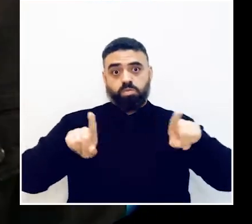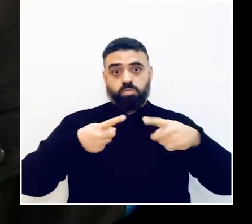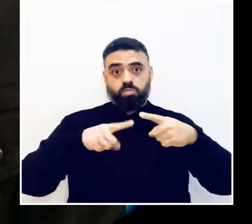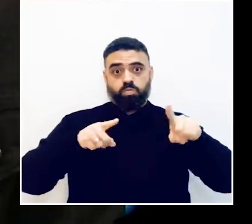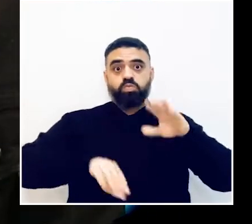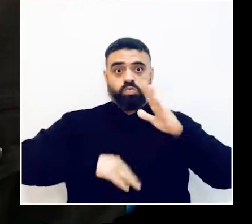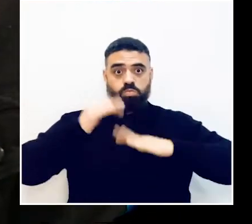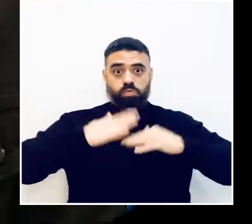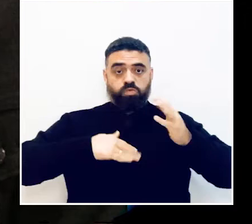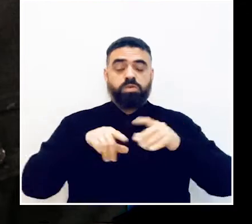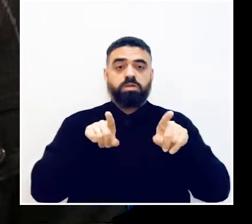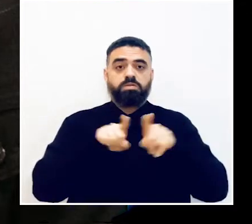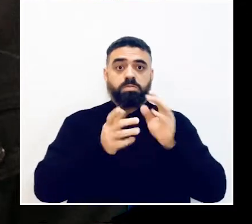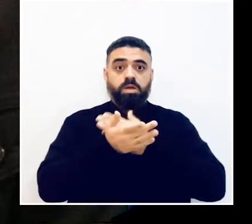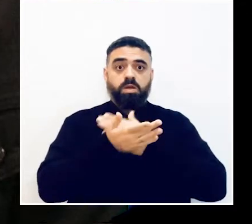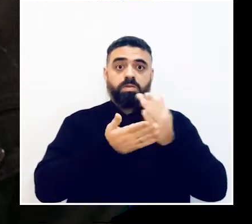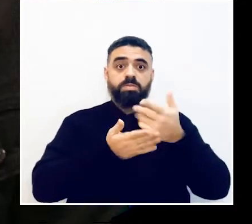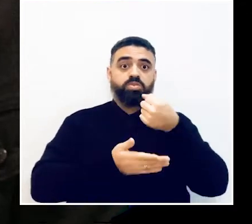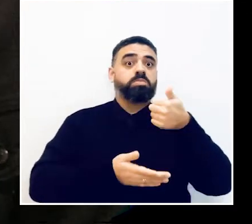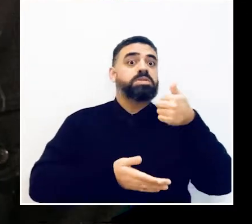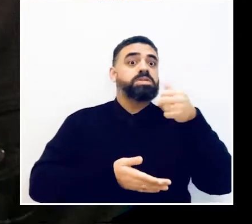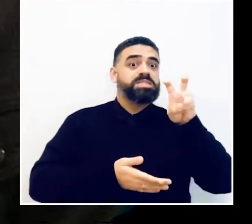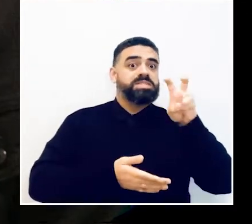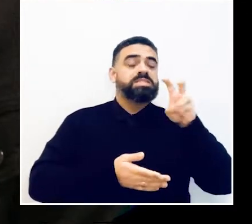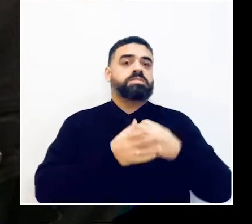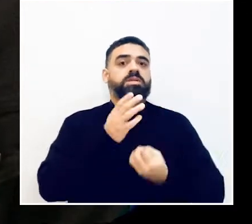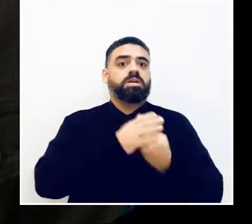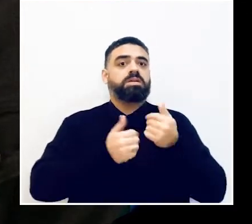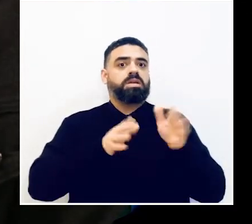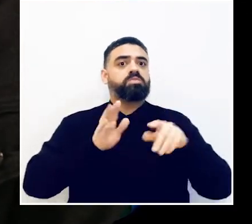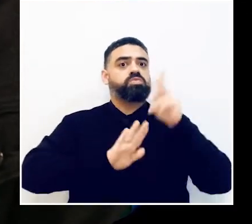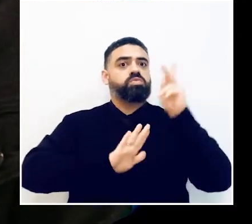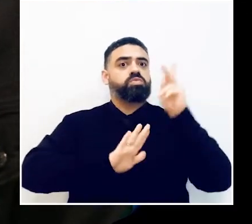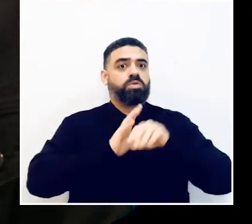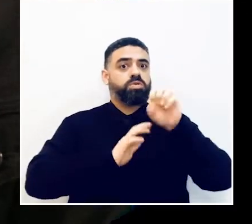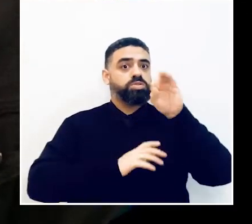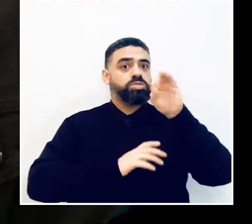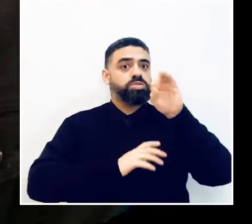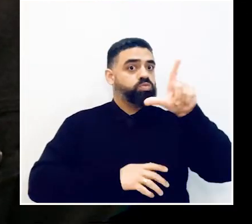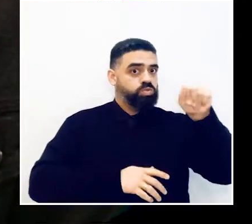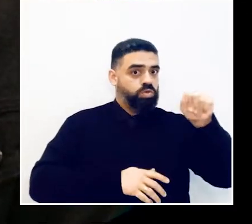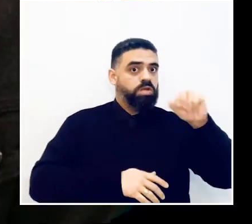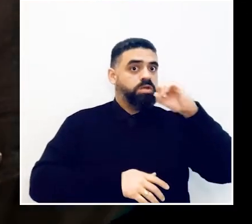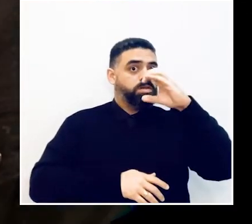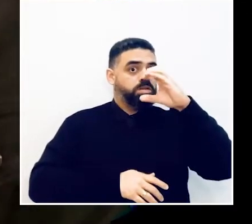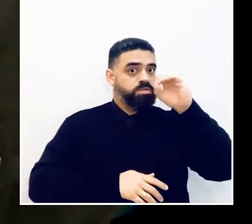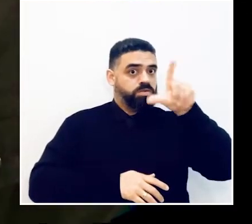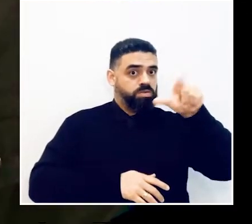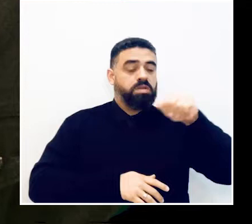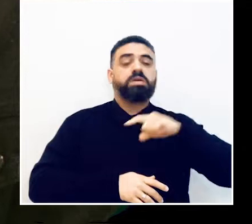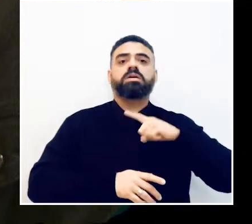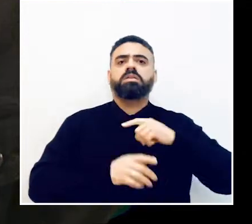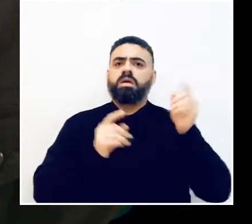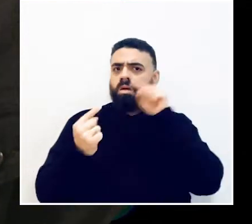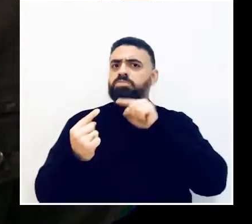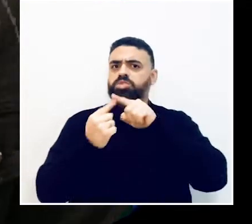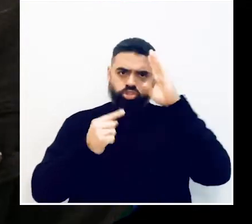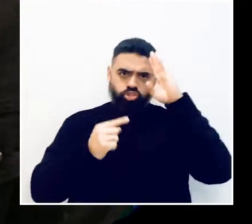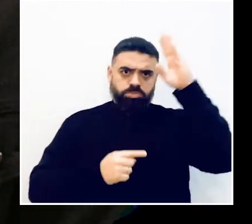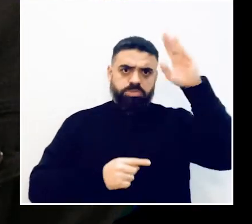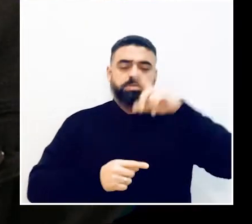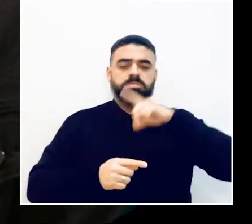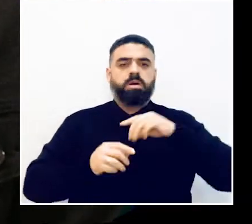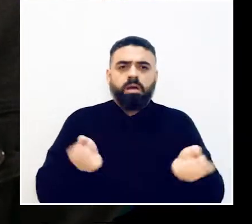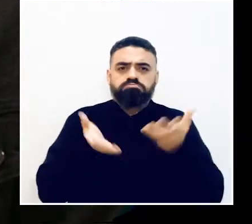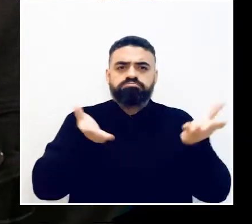fundamos o Projeto Sola, que tem como causa principal edificar a Igreja de Cristo e glorificar a Cristo, servindo a Igreja